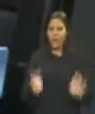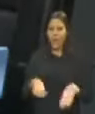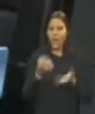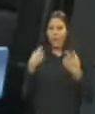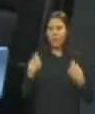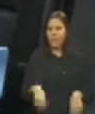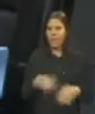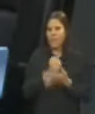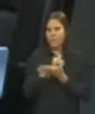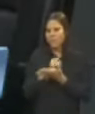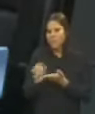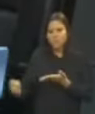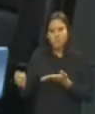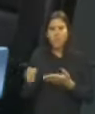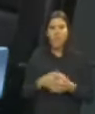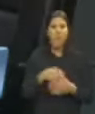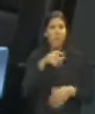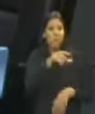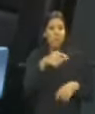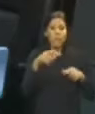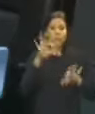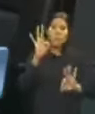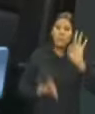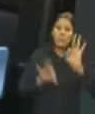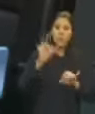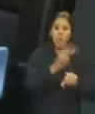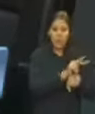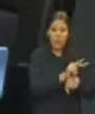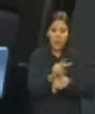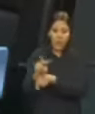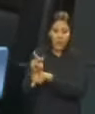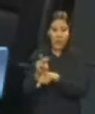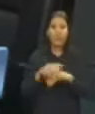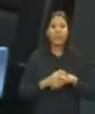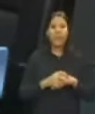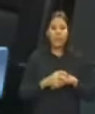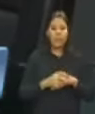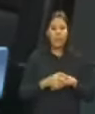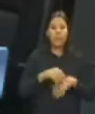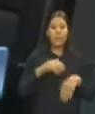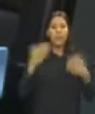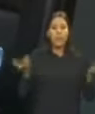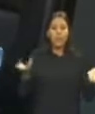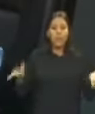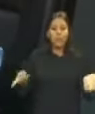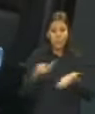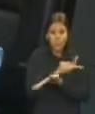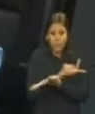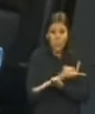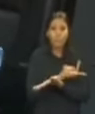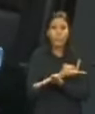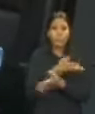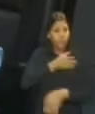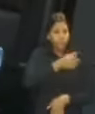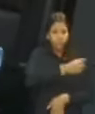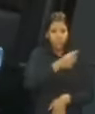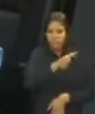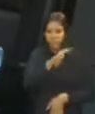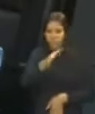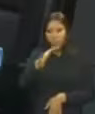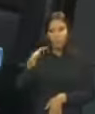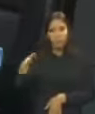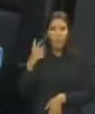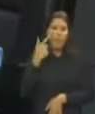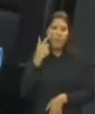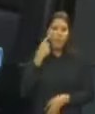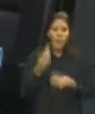essa estrutura de fiscalização, que devia percorrer todas essas entidades que prestam esse serviço no Estado